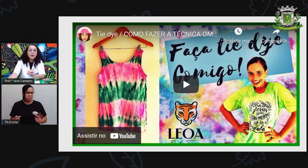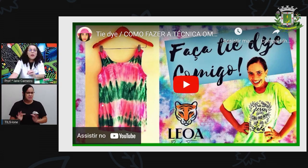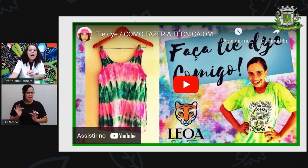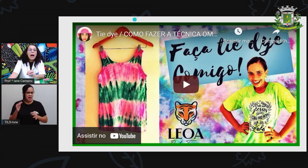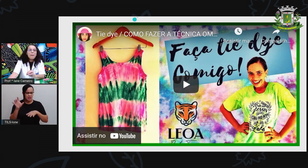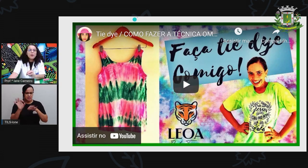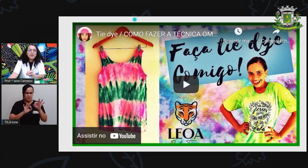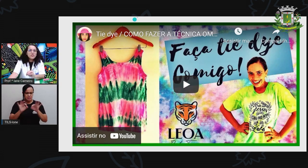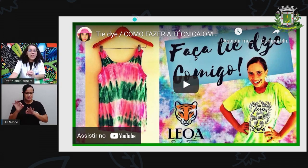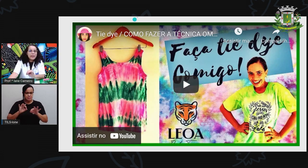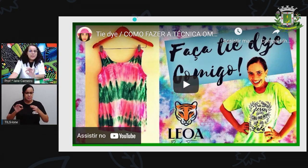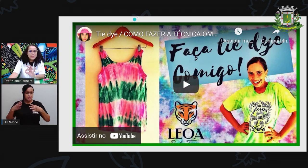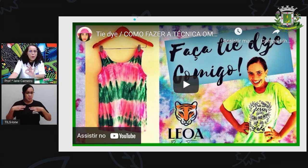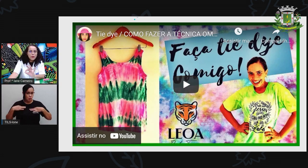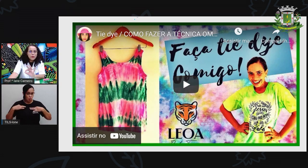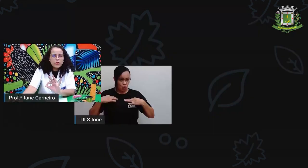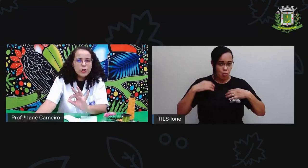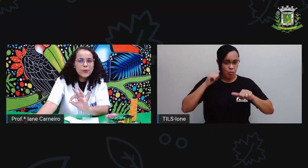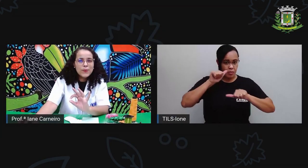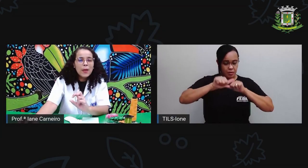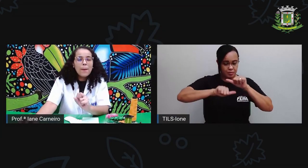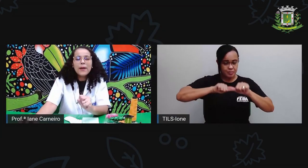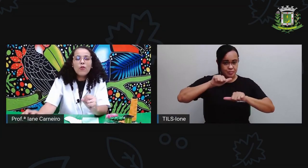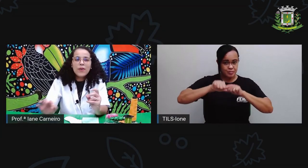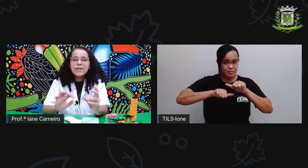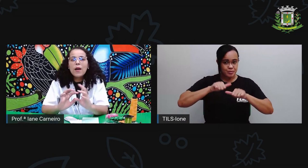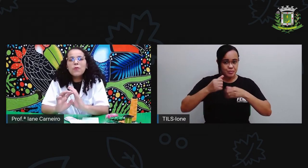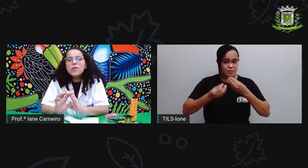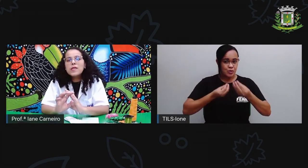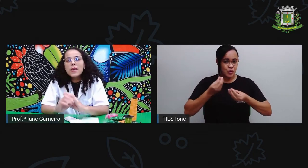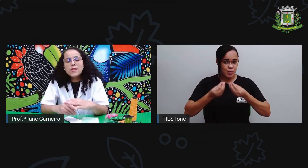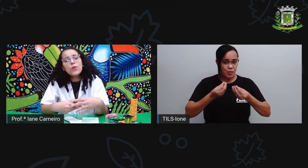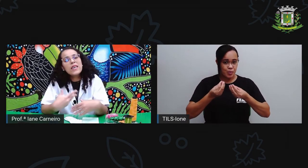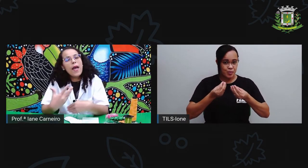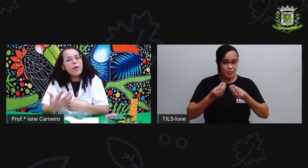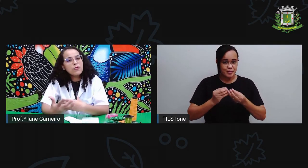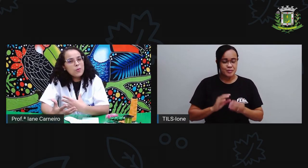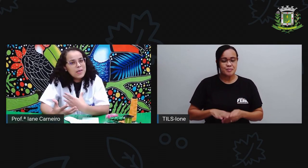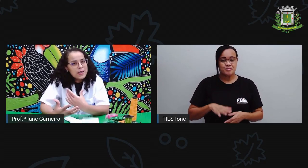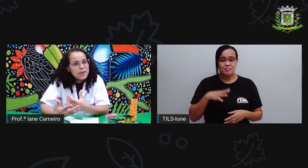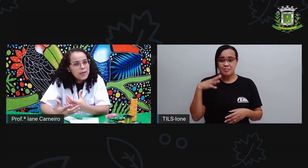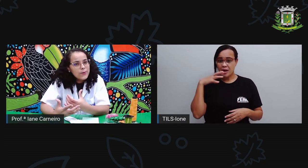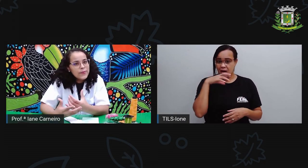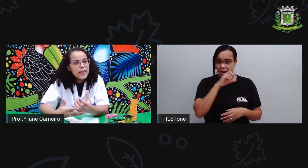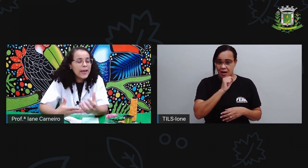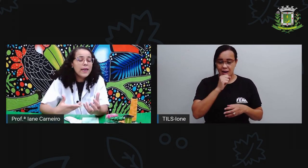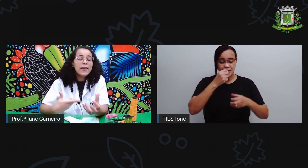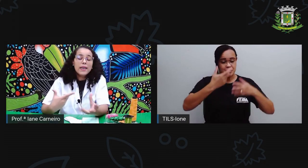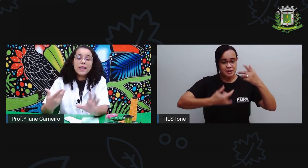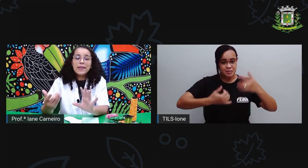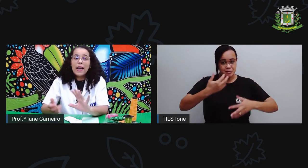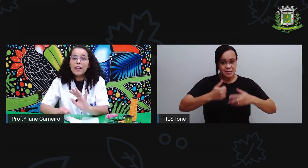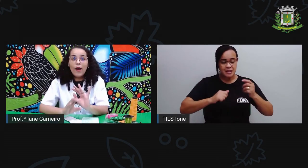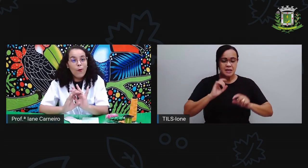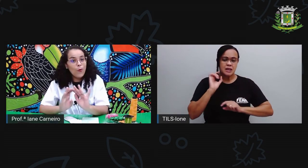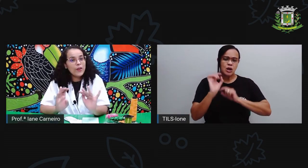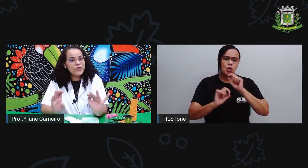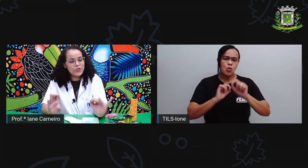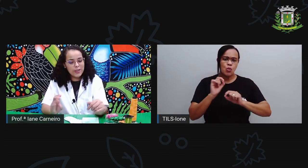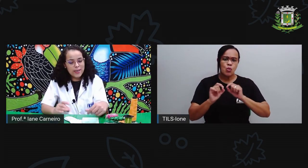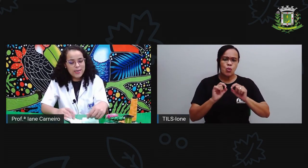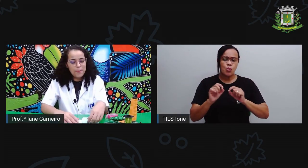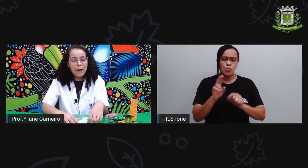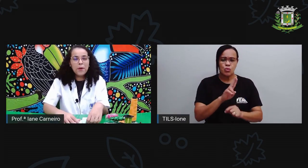tá bom? A Pro vai tirar aqui só um minutinho para conversar com vocês o que é customização, né? E dar